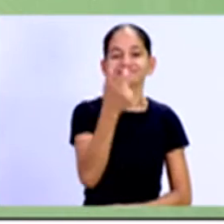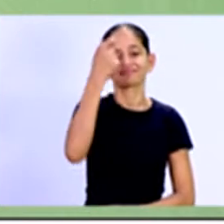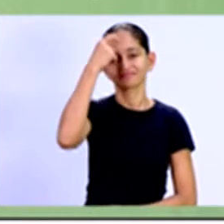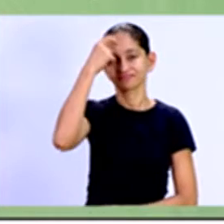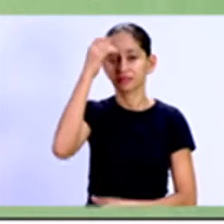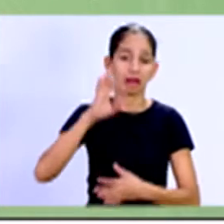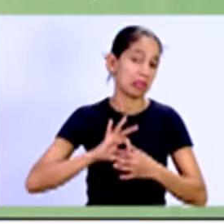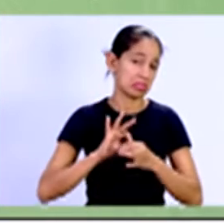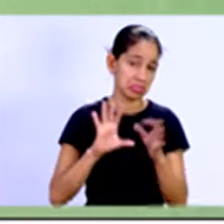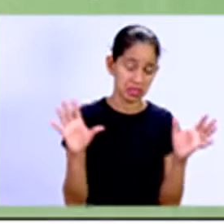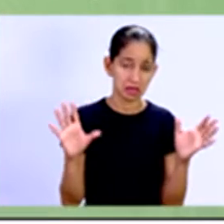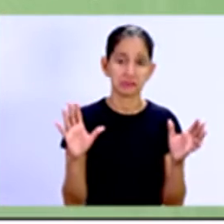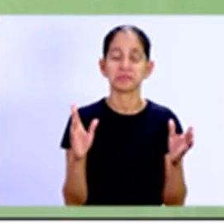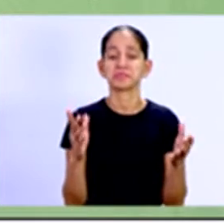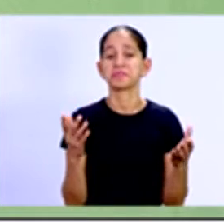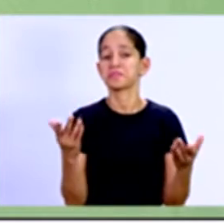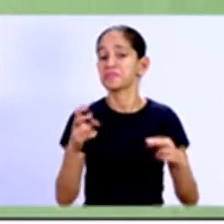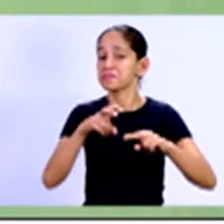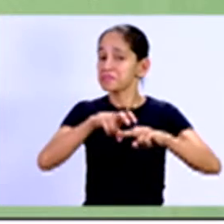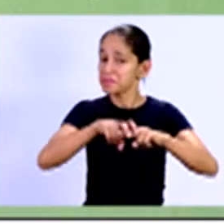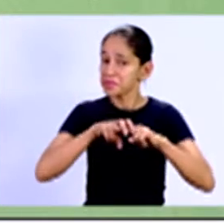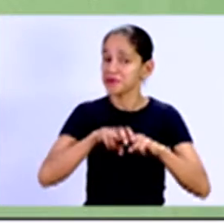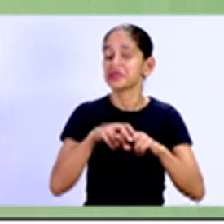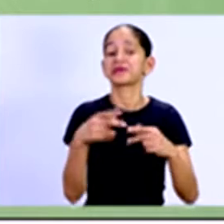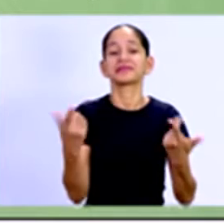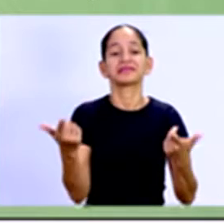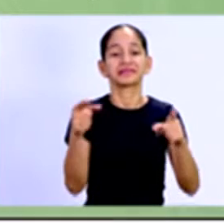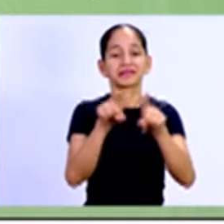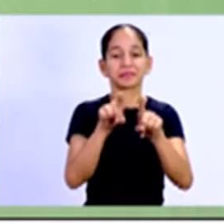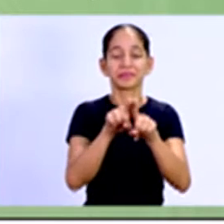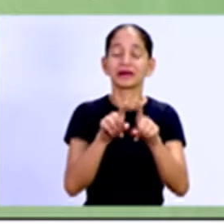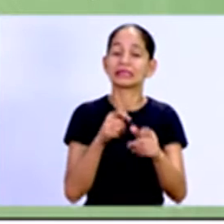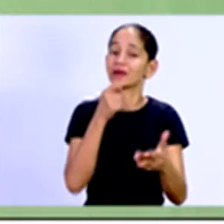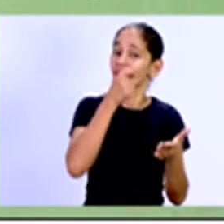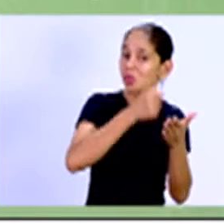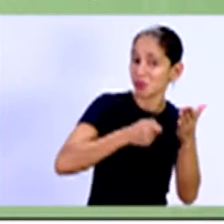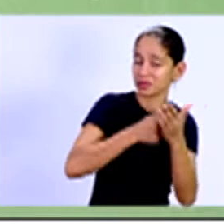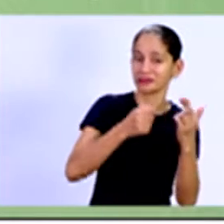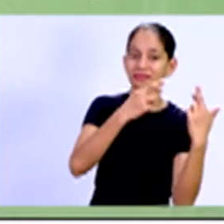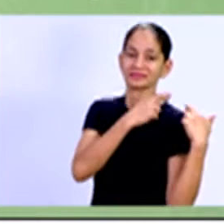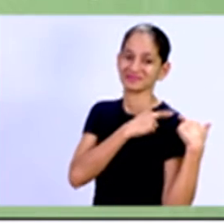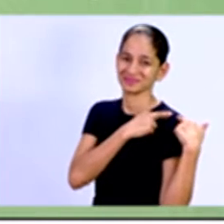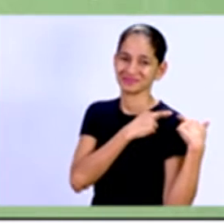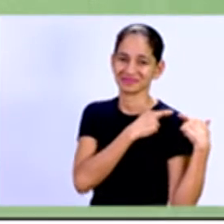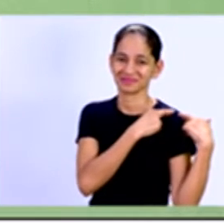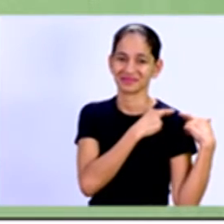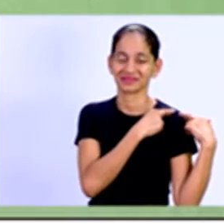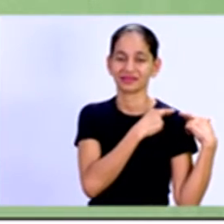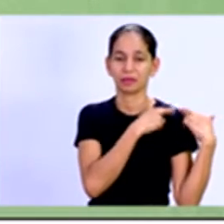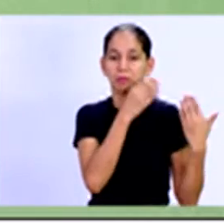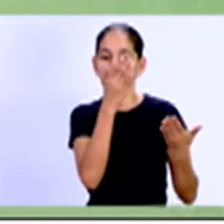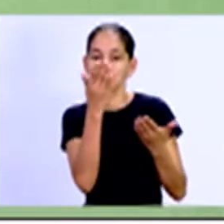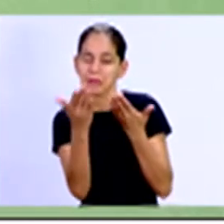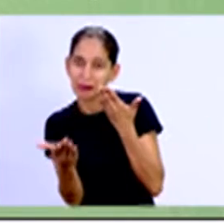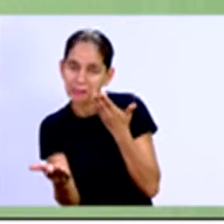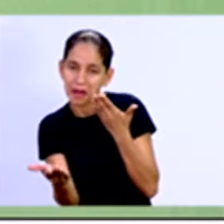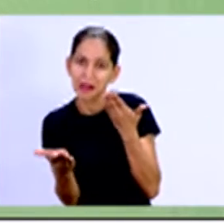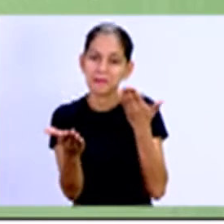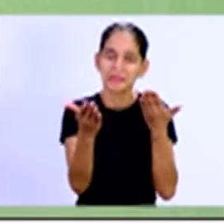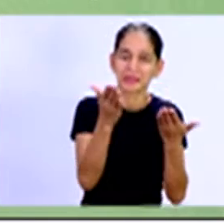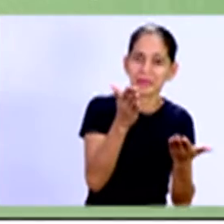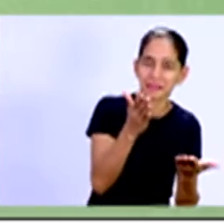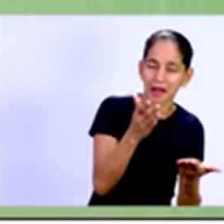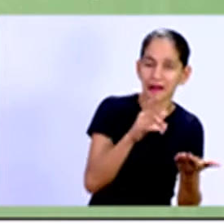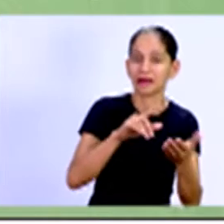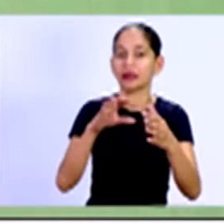ela é livre. No entanto, ela também é obrigada, né? Ela é obrigada por quê?